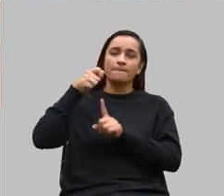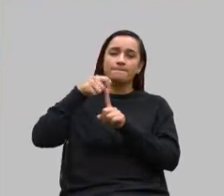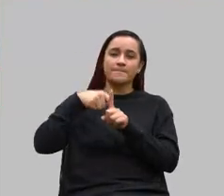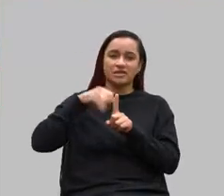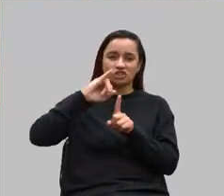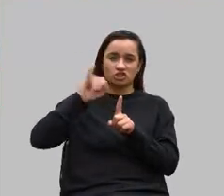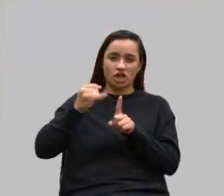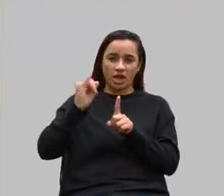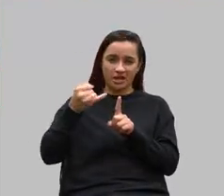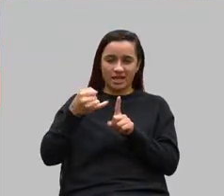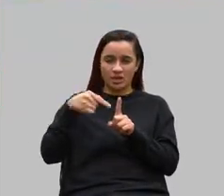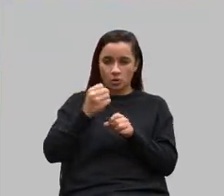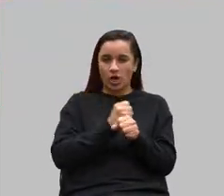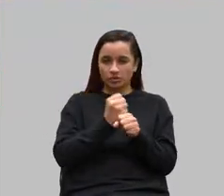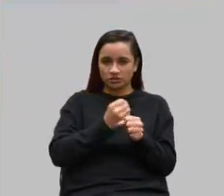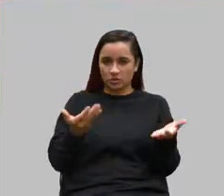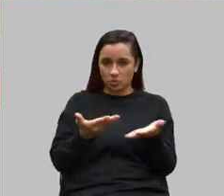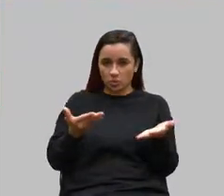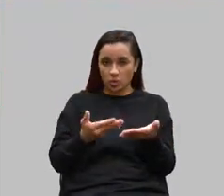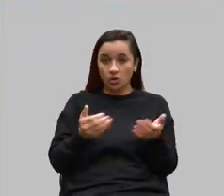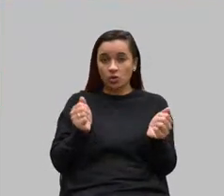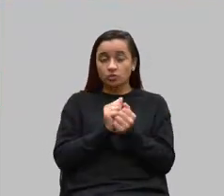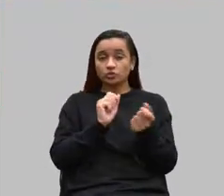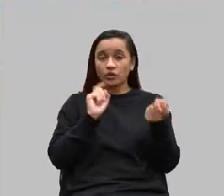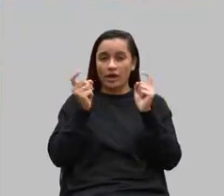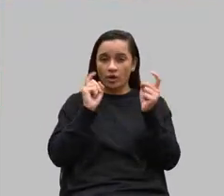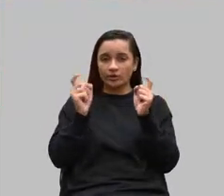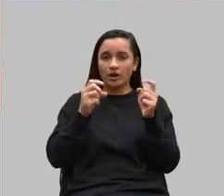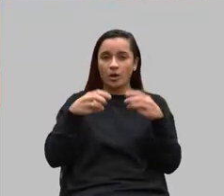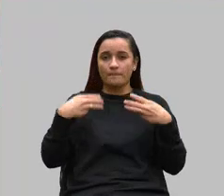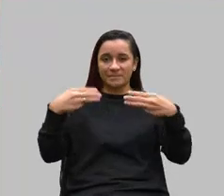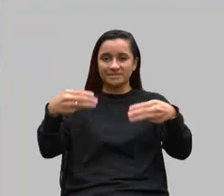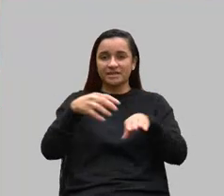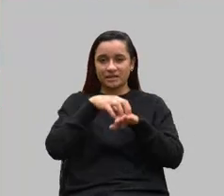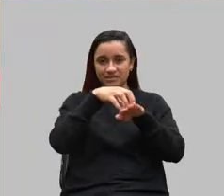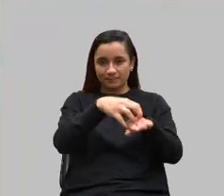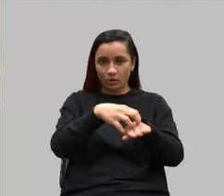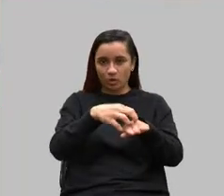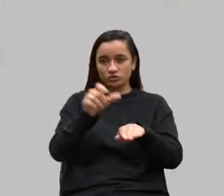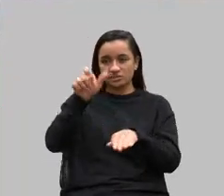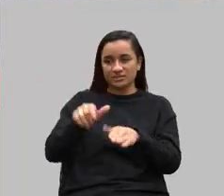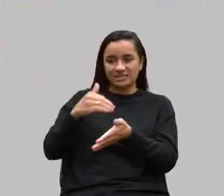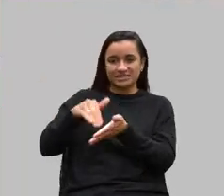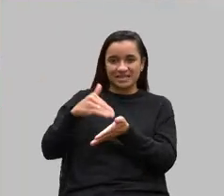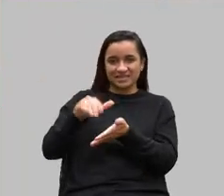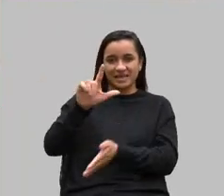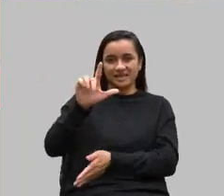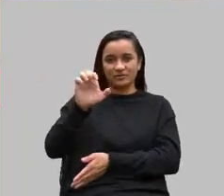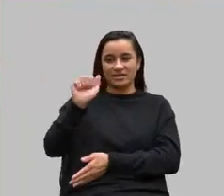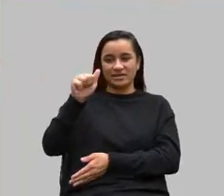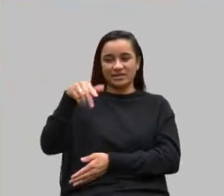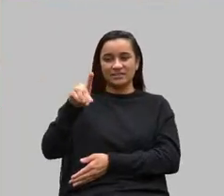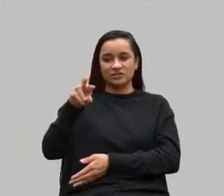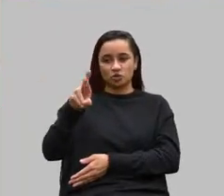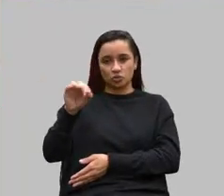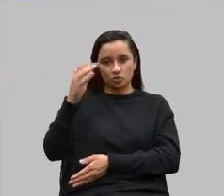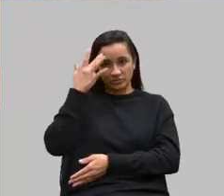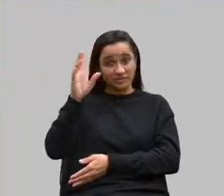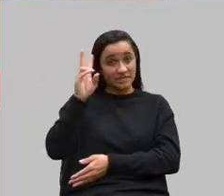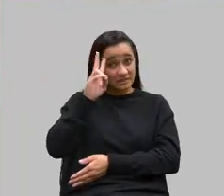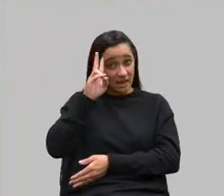no ministério de transporte o secretário Leonardo estava estava presente eu não sei se ele lembra da minha